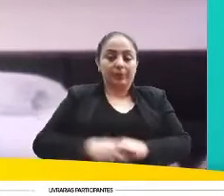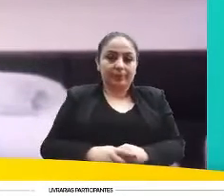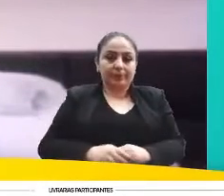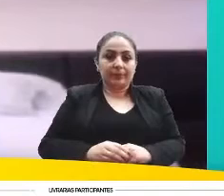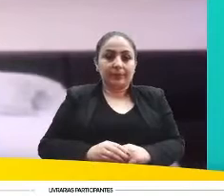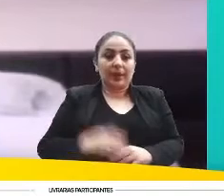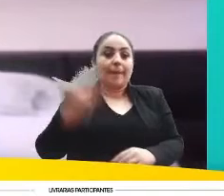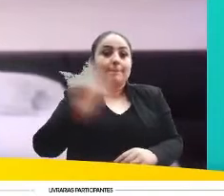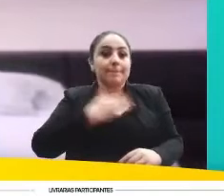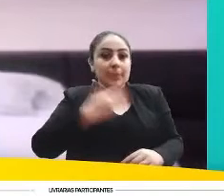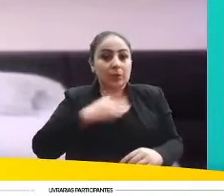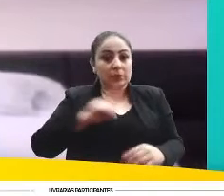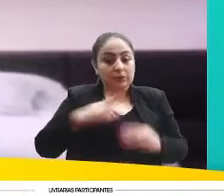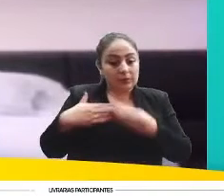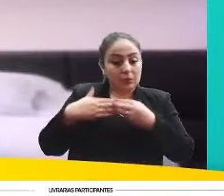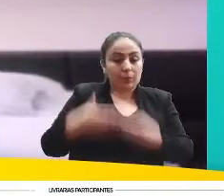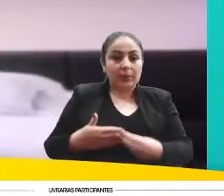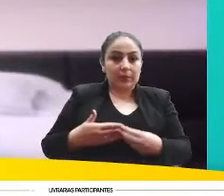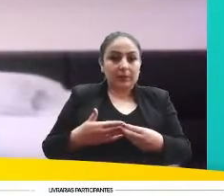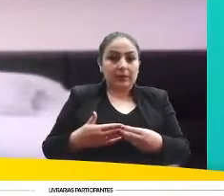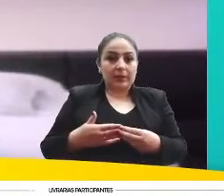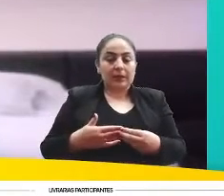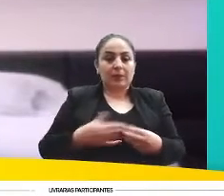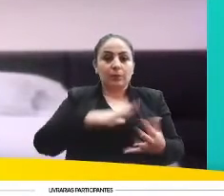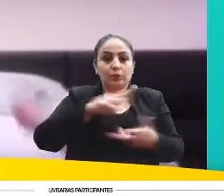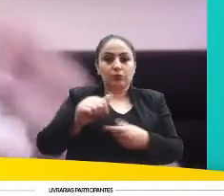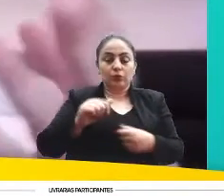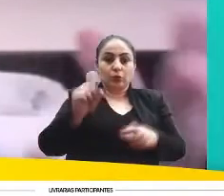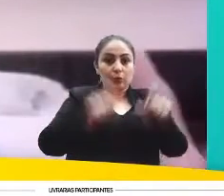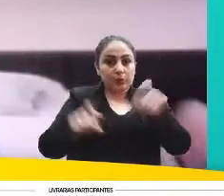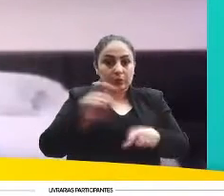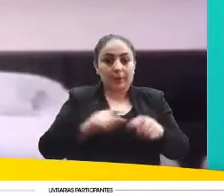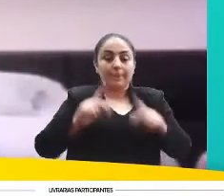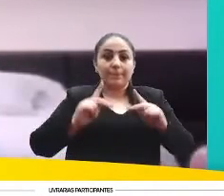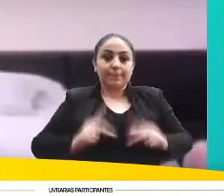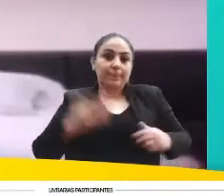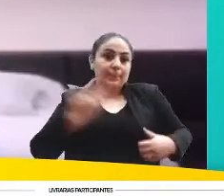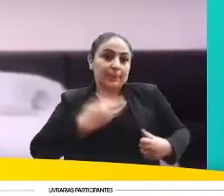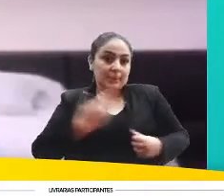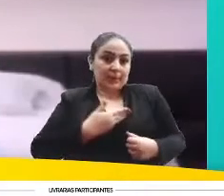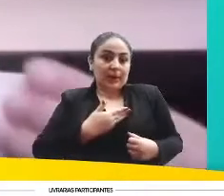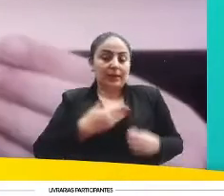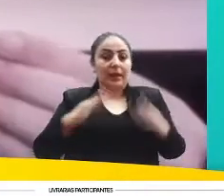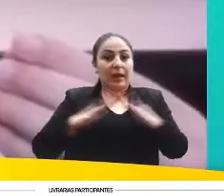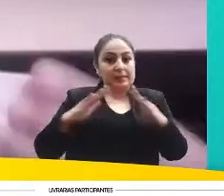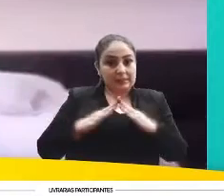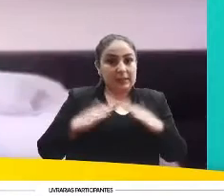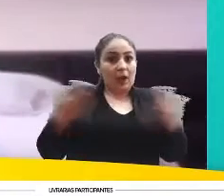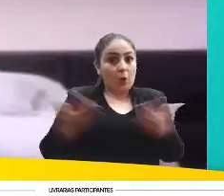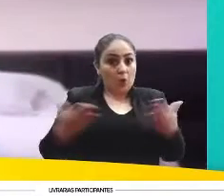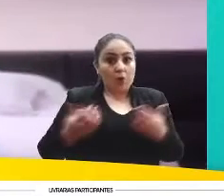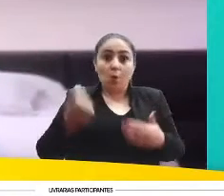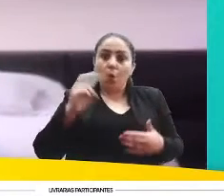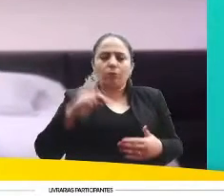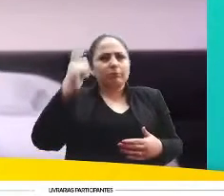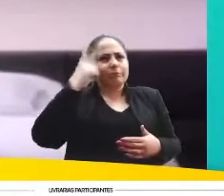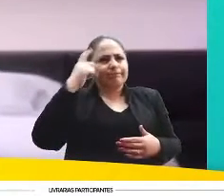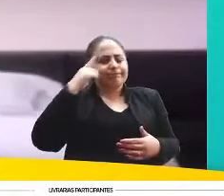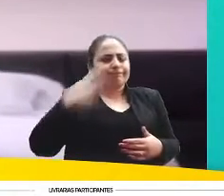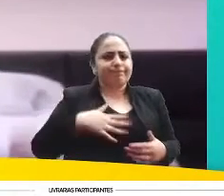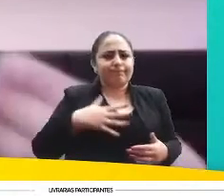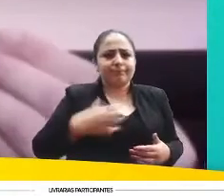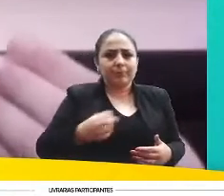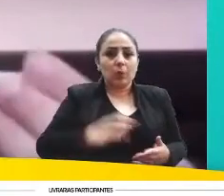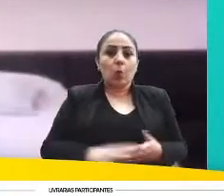Então, amigos que estão nos acompanhando pela rede mundial de computadores, amigos que estão em casa agora, ou que estejam pensando em